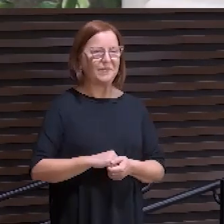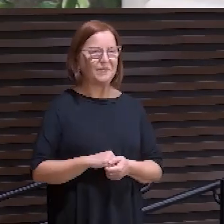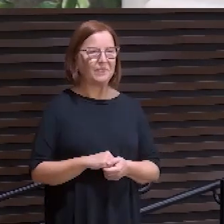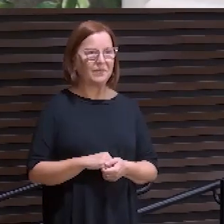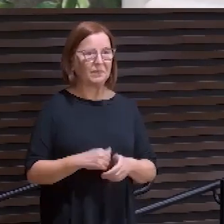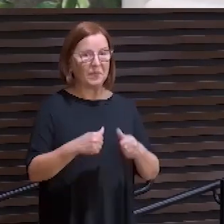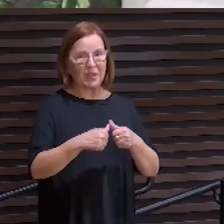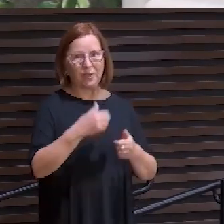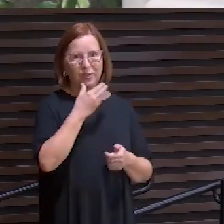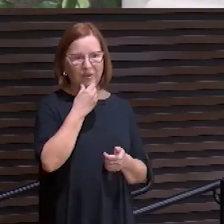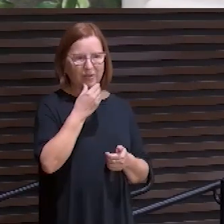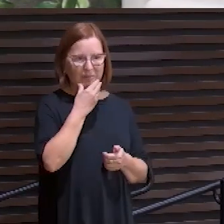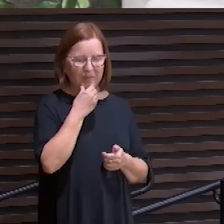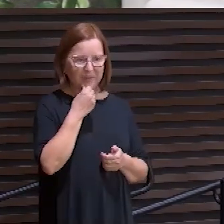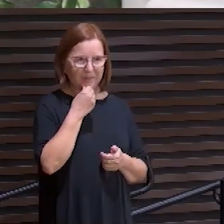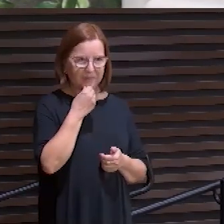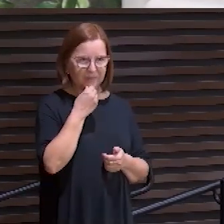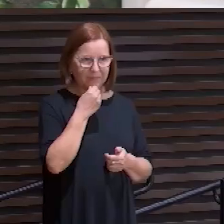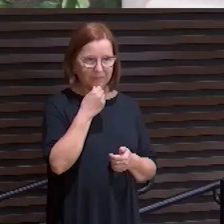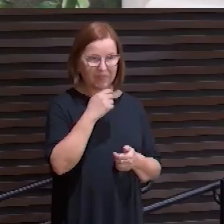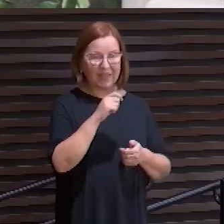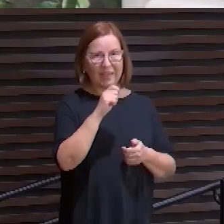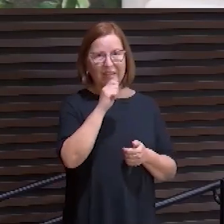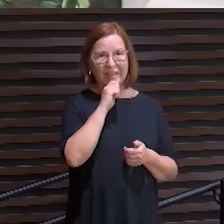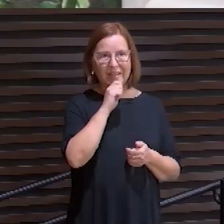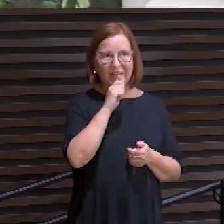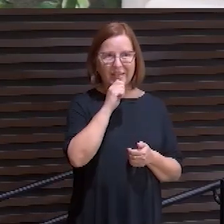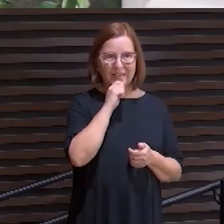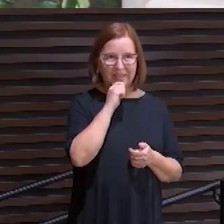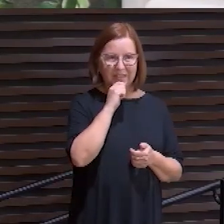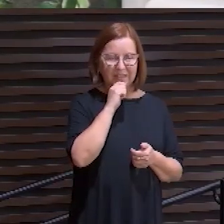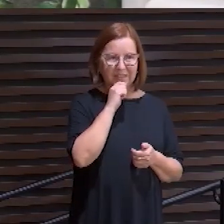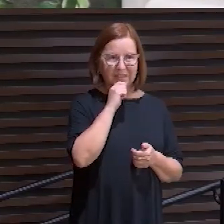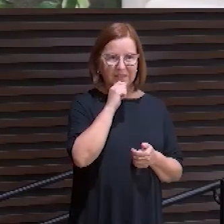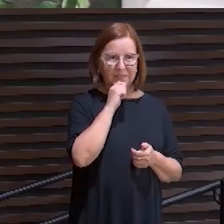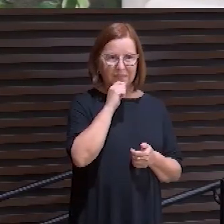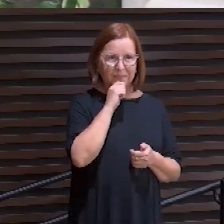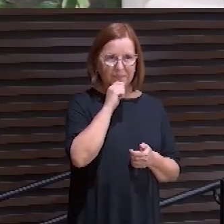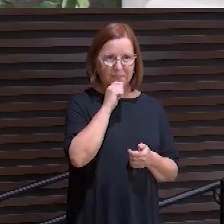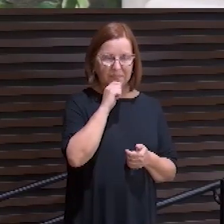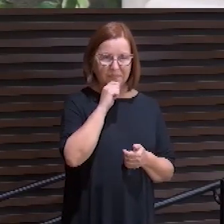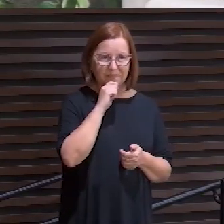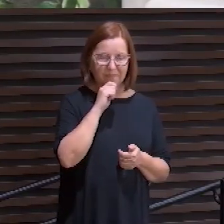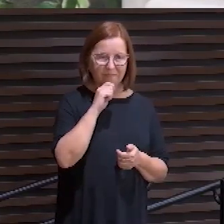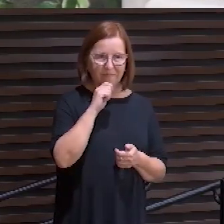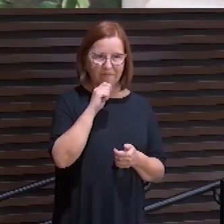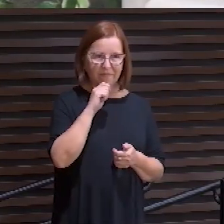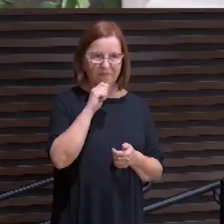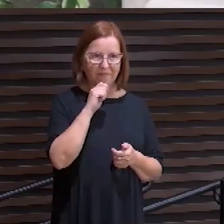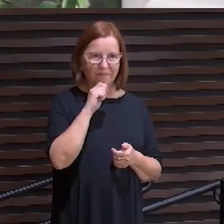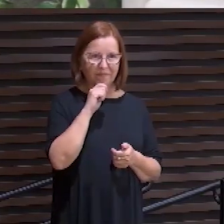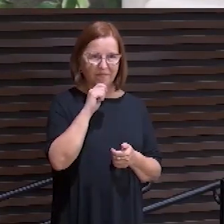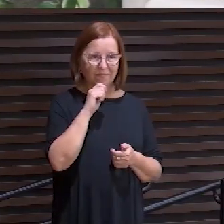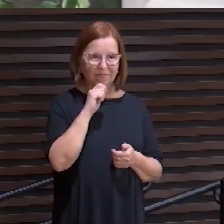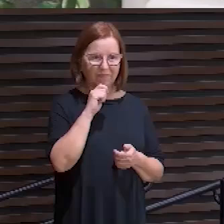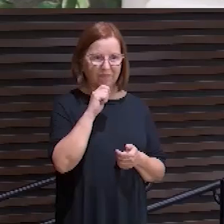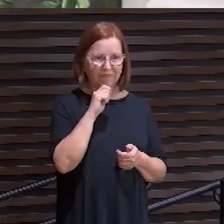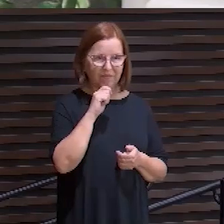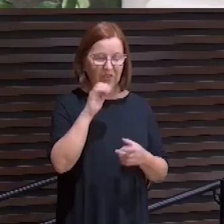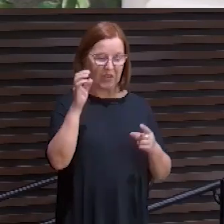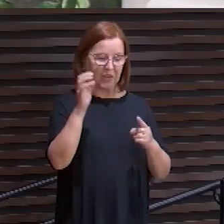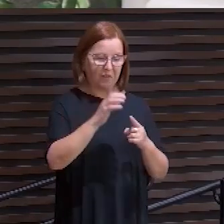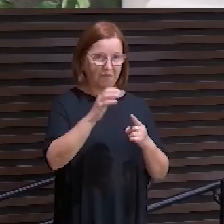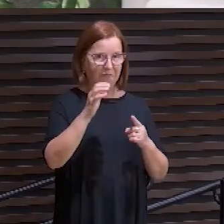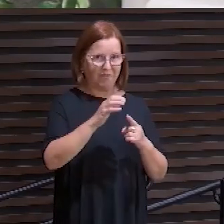Esse homem ainda exerce sua vida até o dia de hoje.